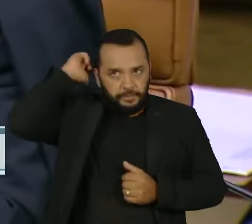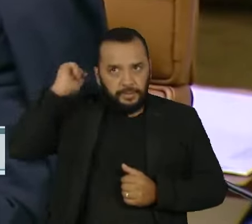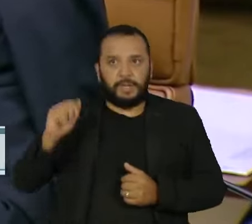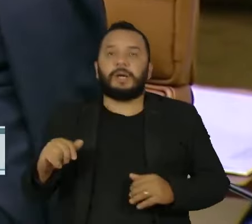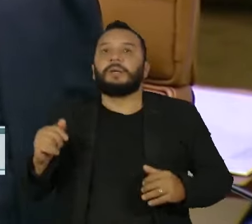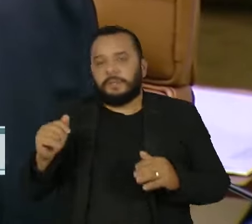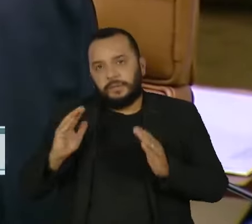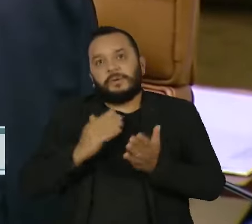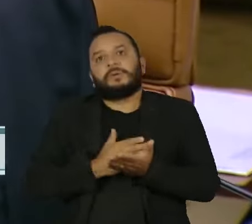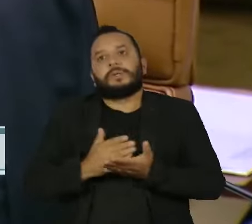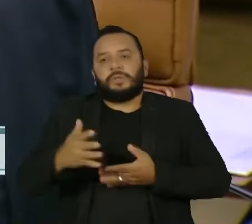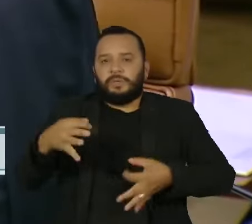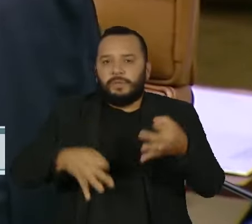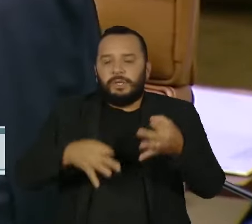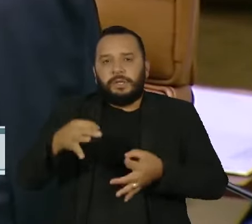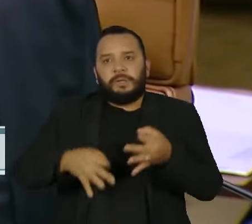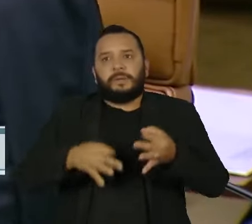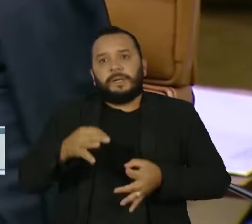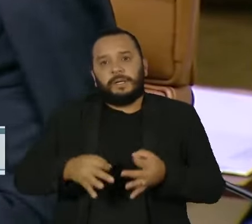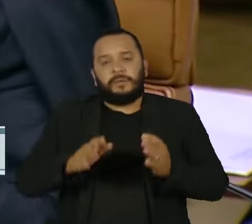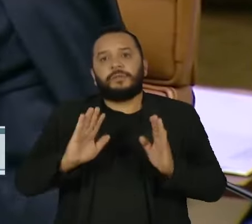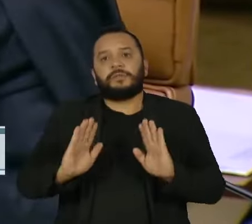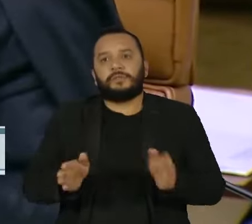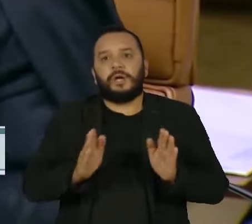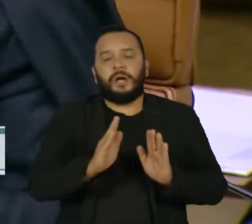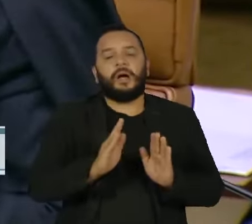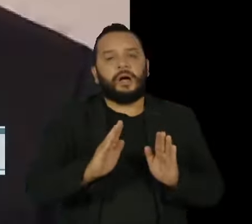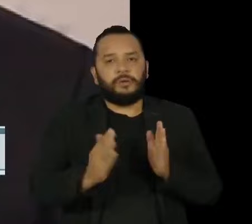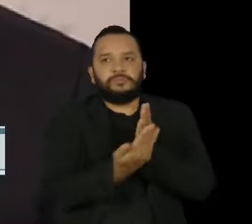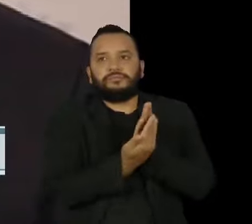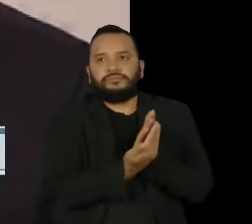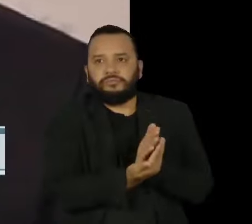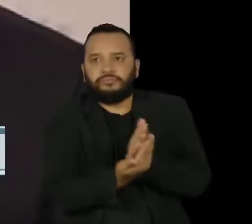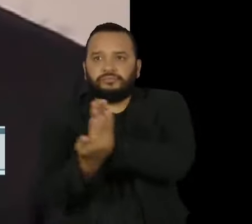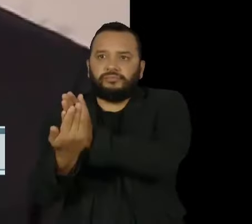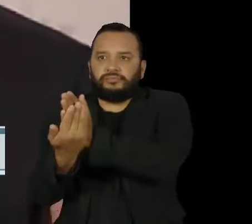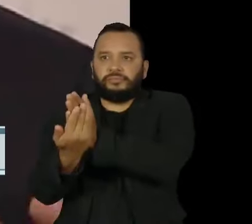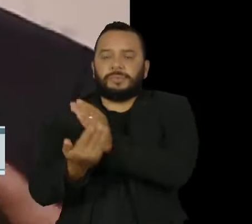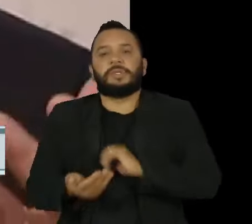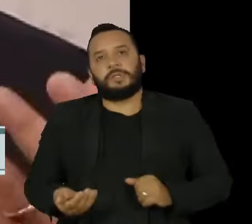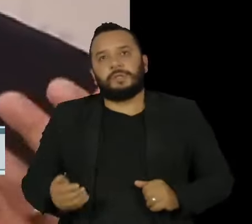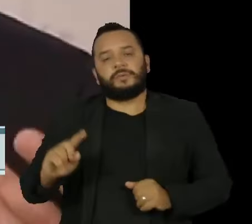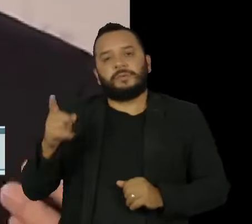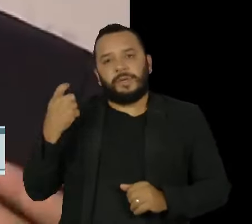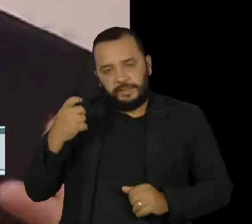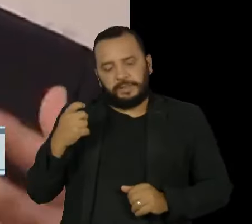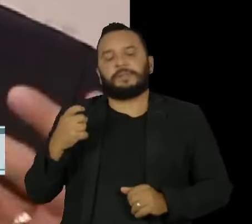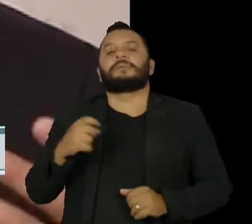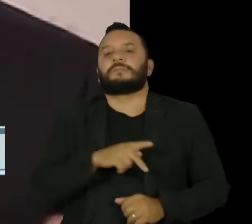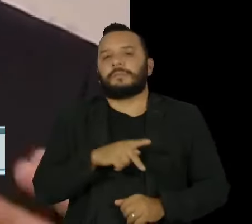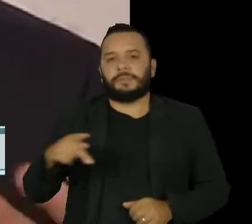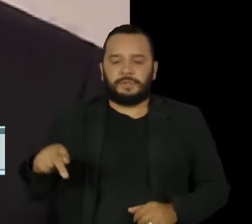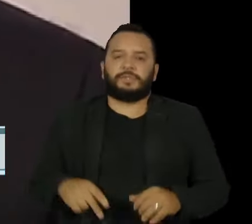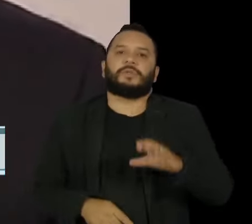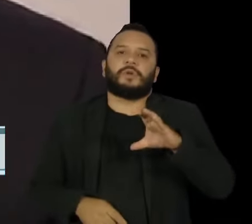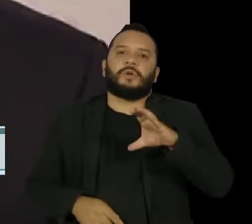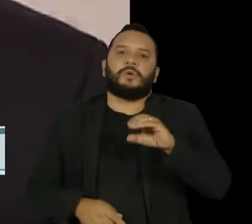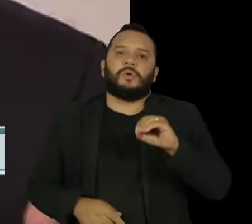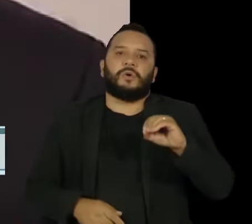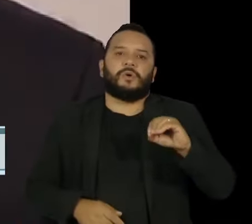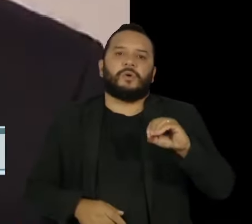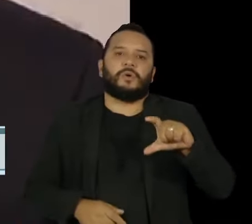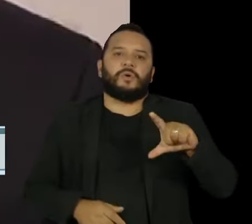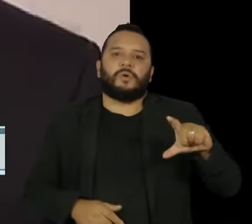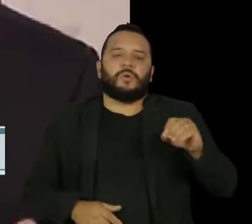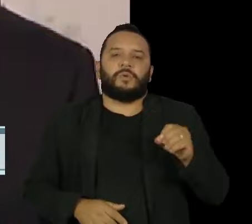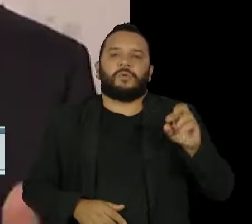Moraes deu início ao julgamento do recurso apresentado pela defesa do ex-presidente Fernando color de Melo que pede a redução da